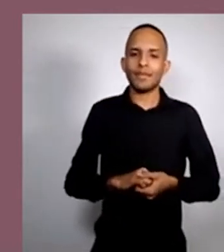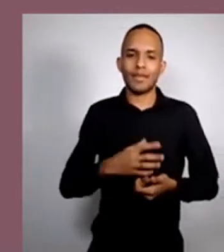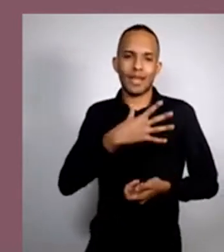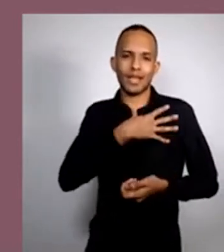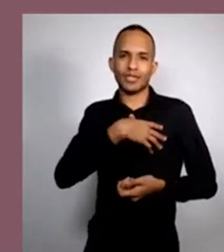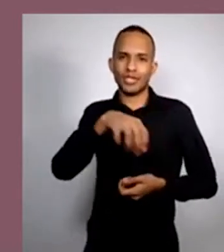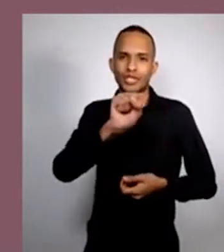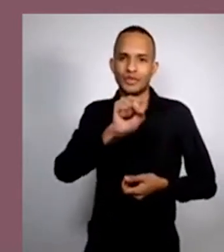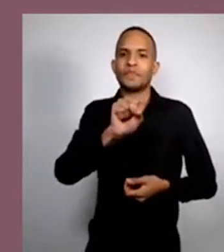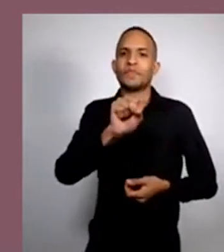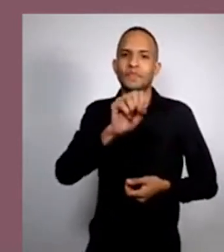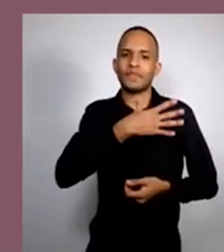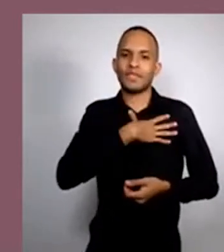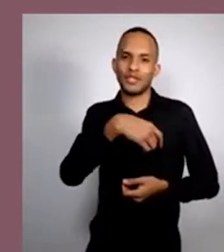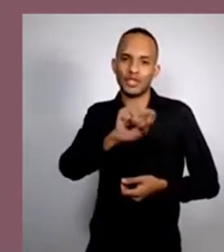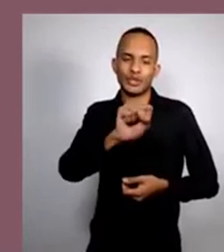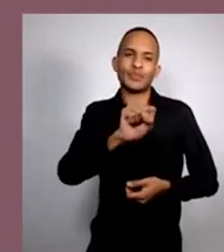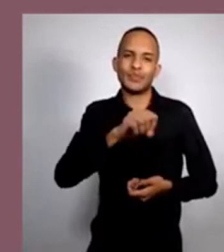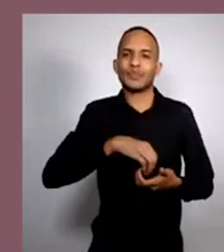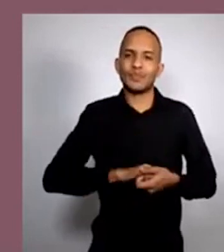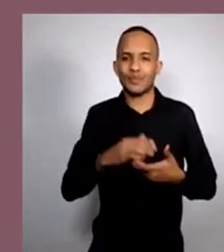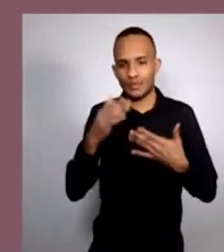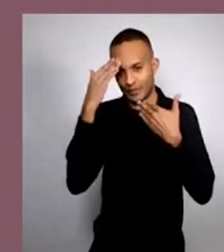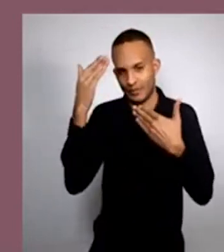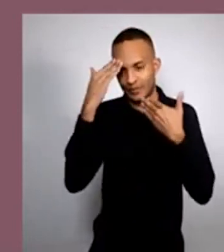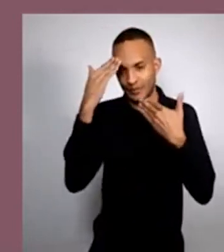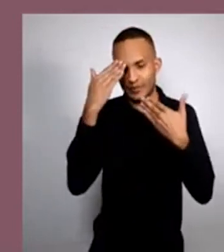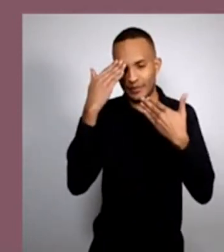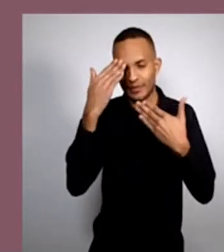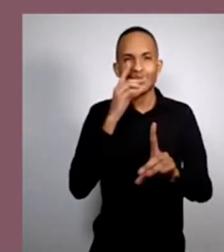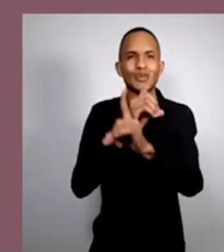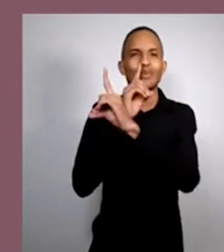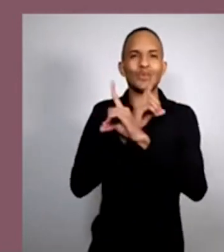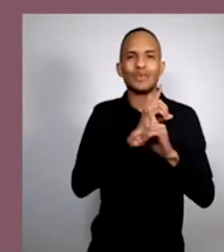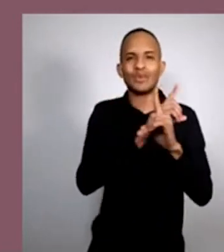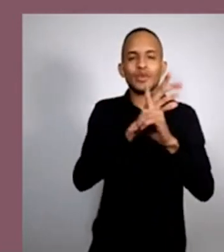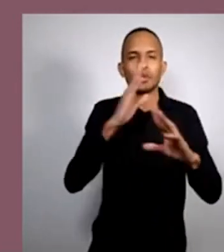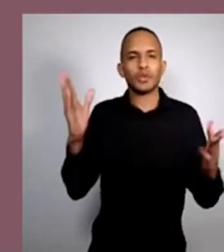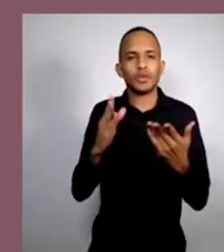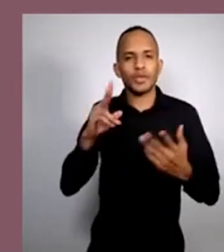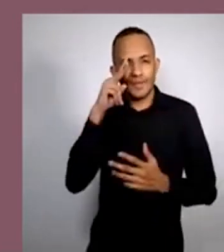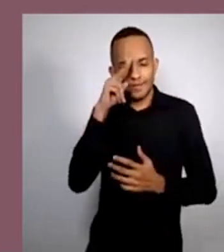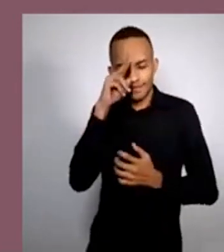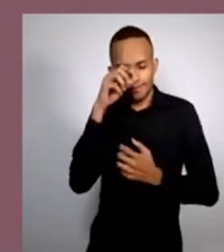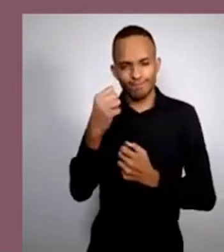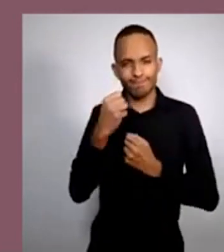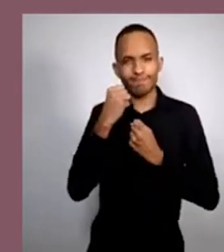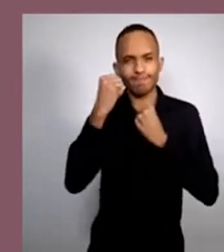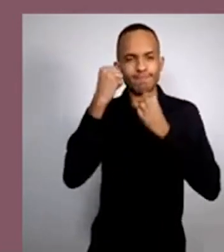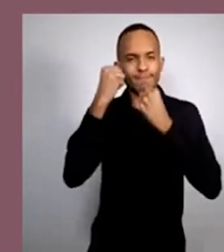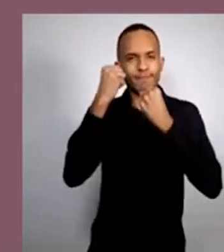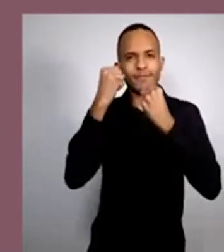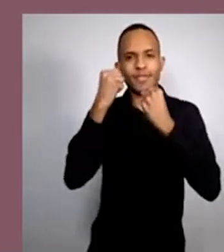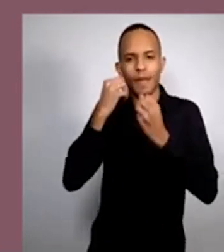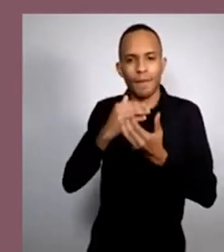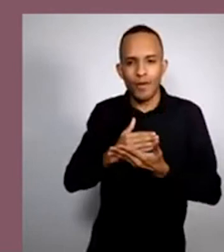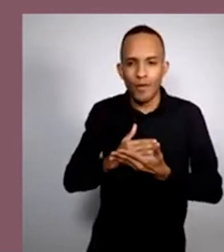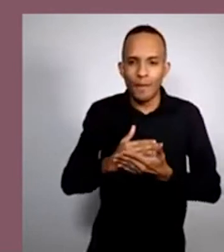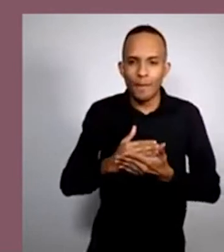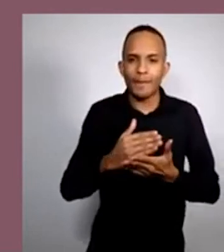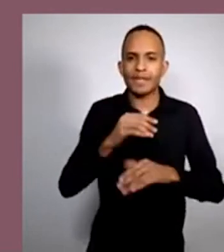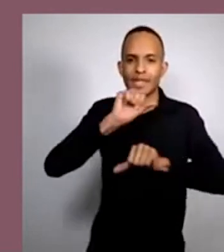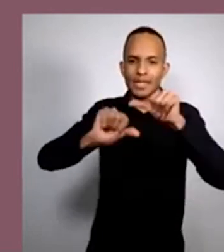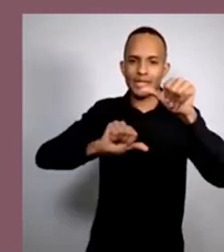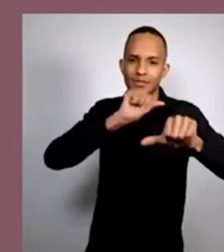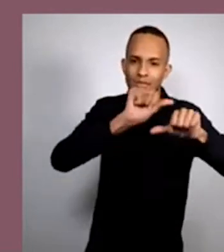Axé, muito obrigado. Que esse encontro seja força motriz, né, para as transformações e